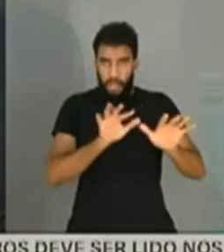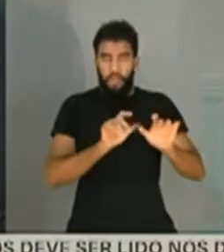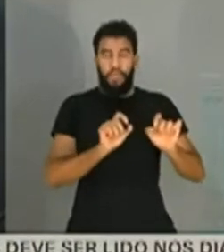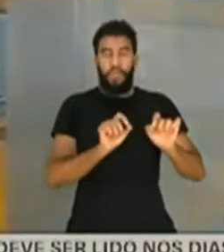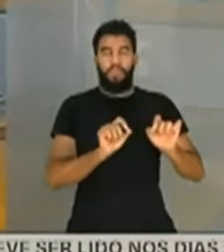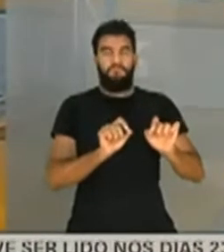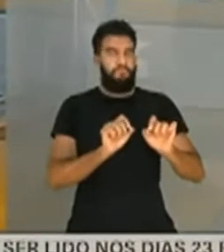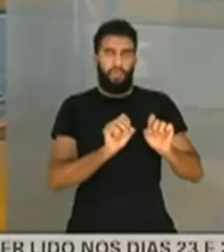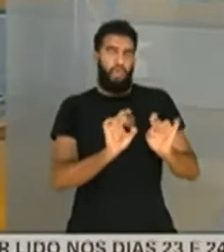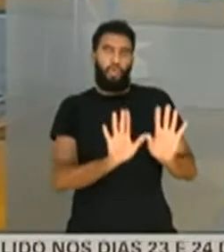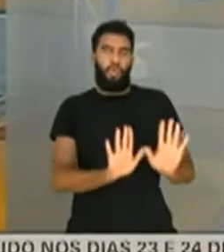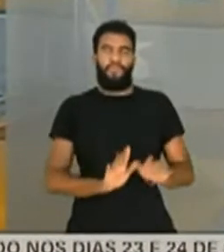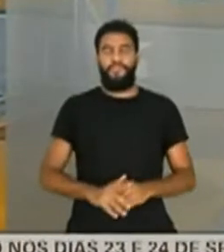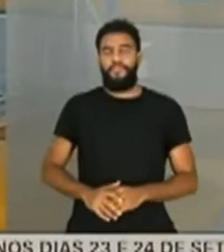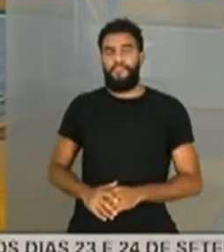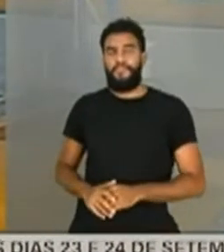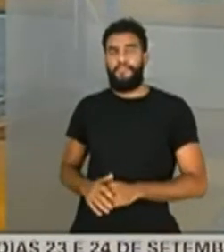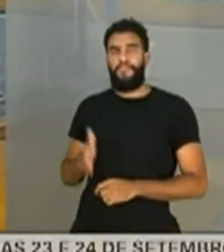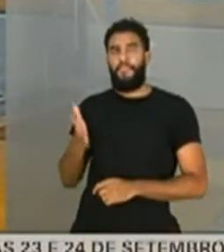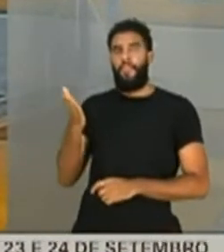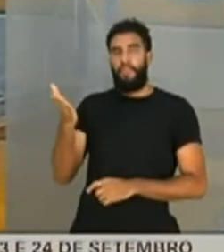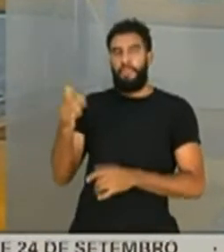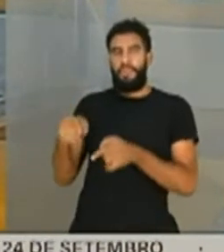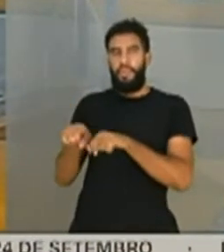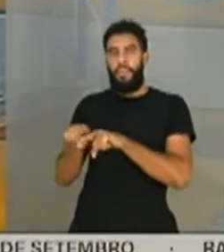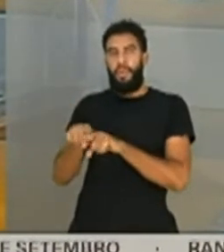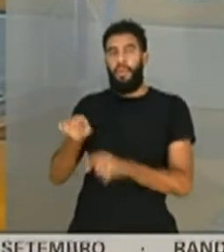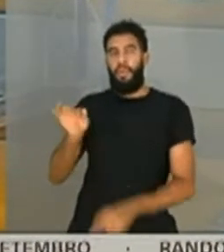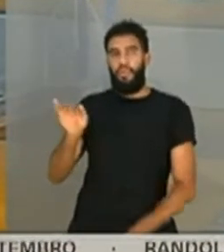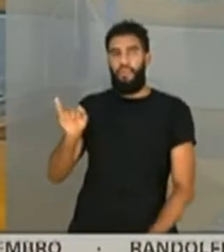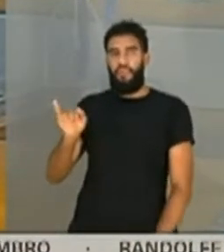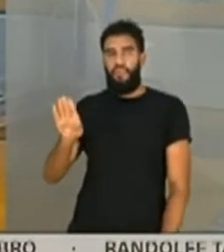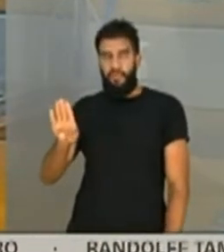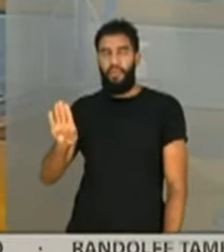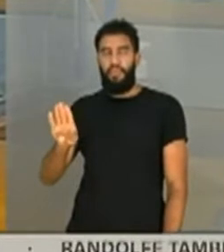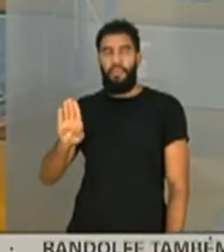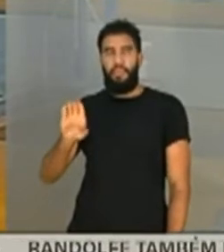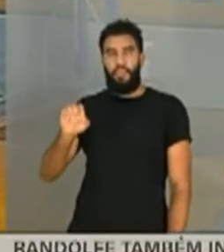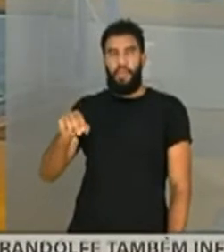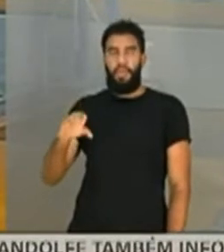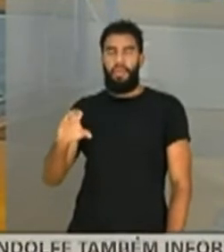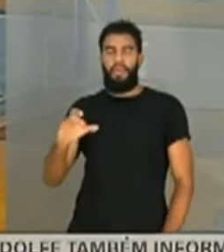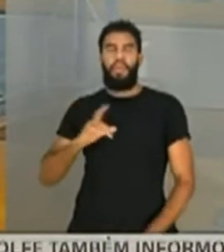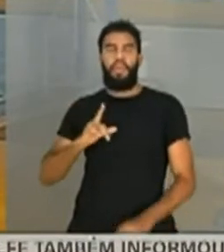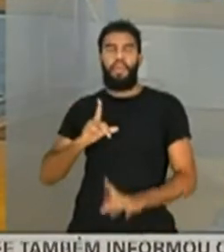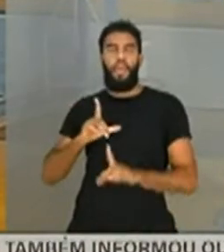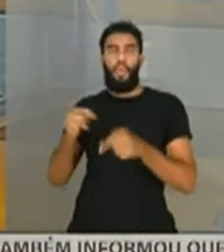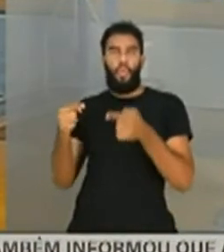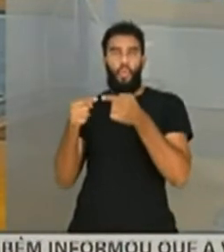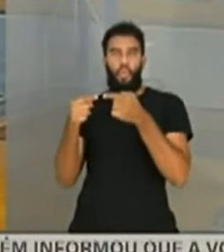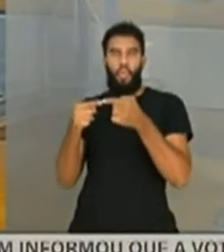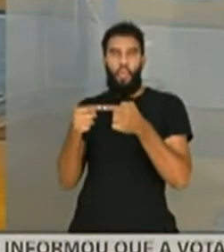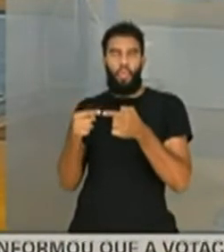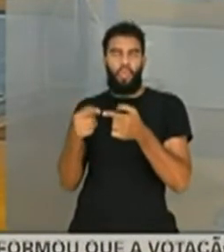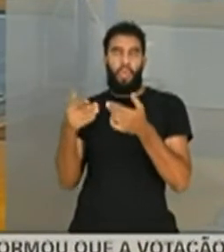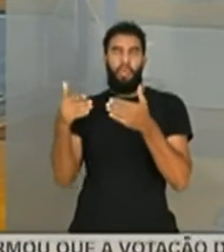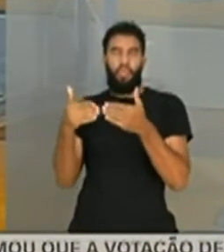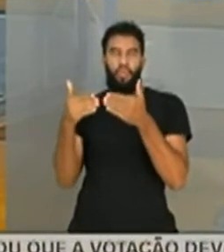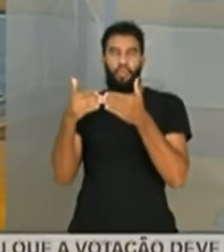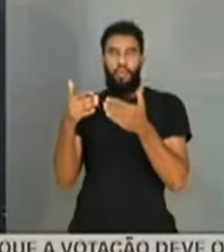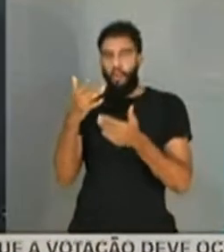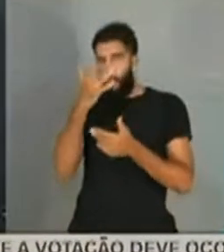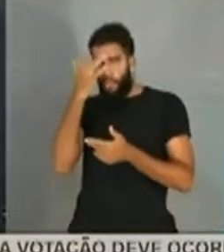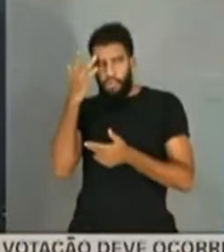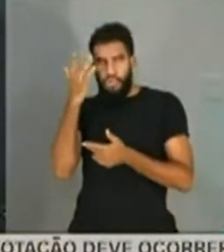O senhor e o FIBBank tem alguma ligação com o Palácio do Planalto ou alguns membros do governo